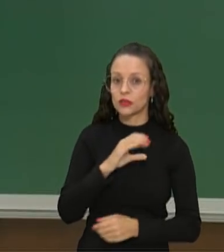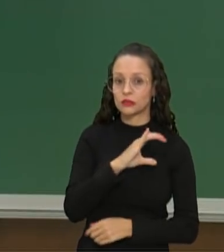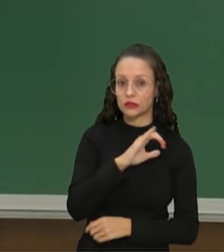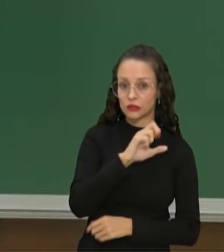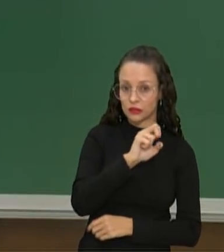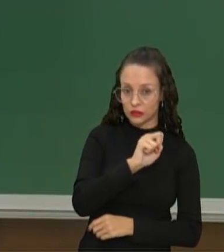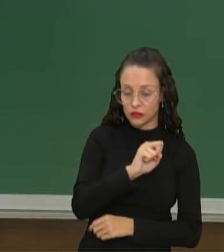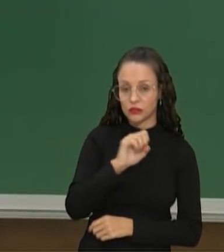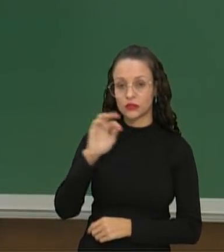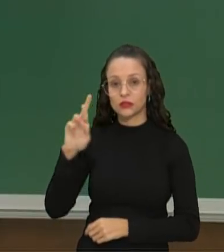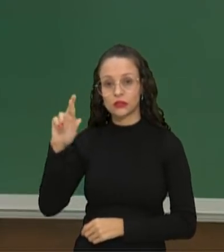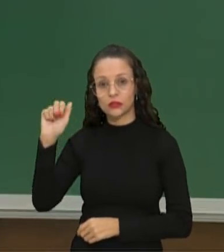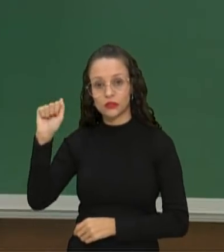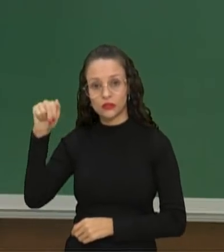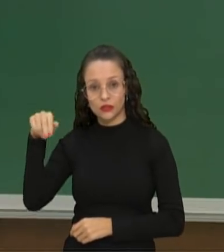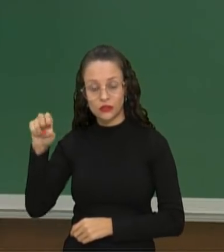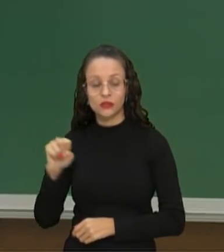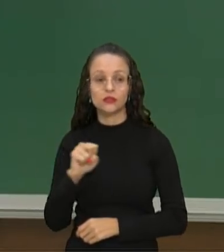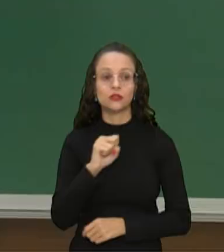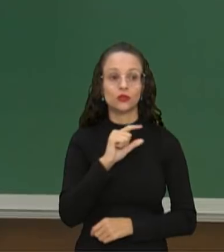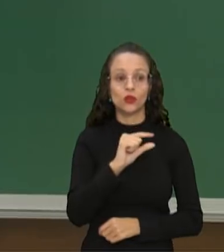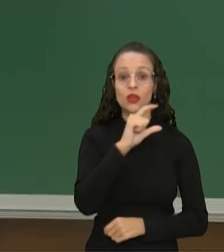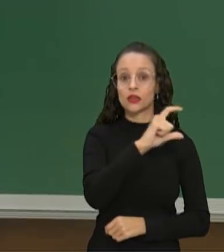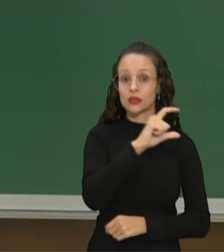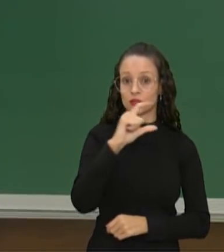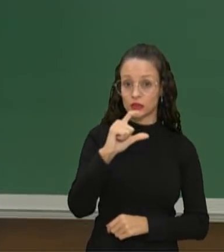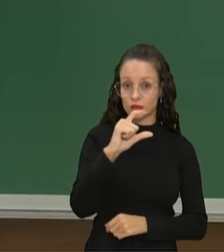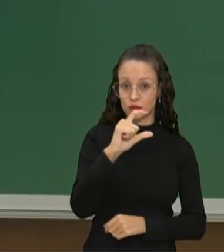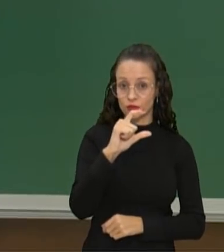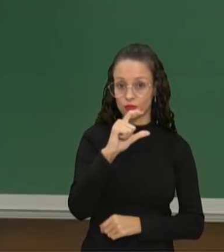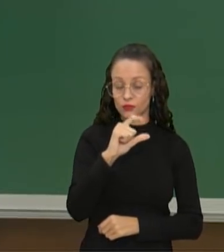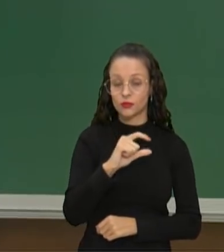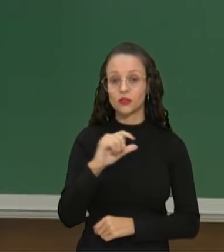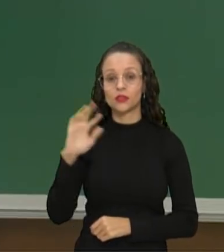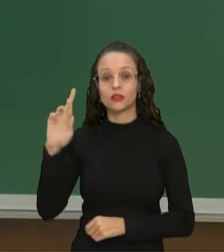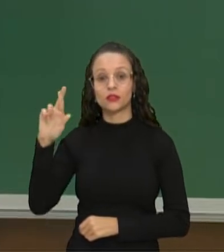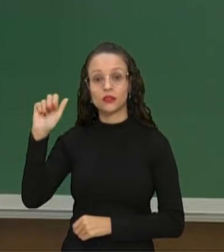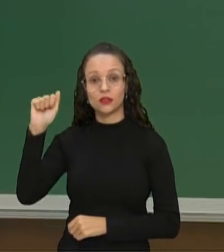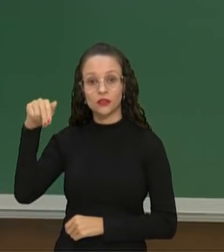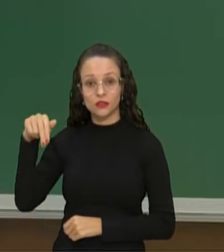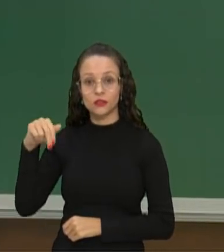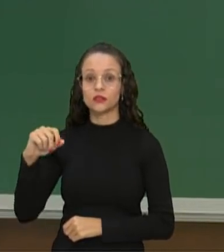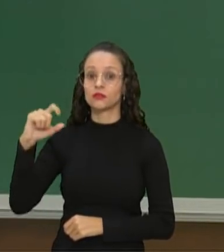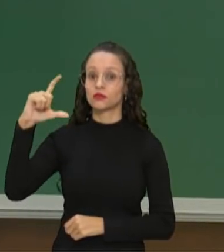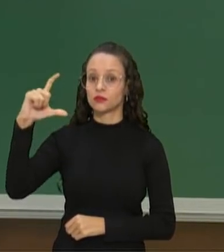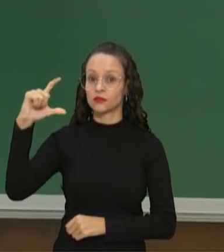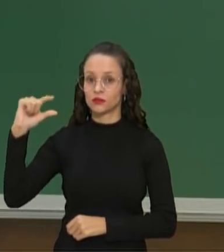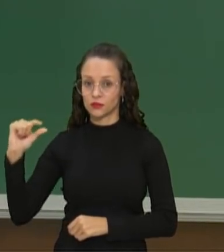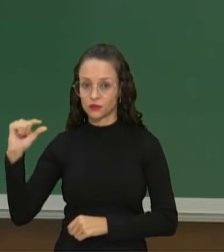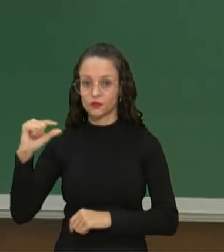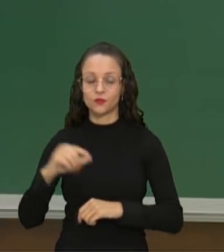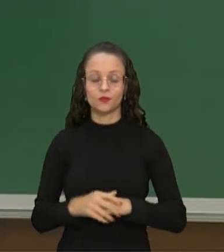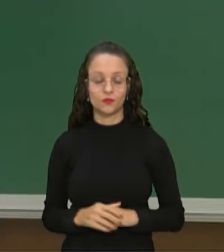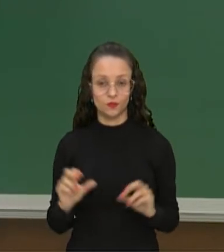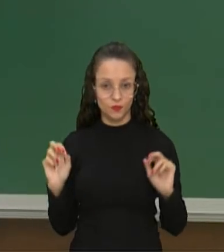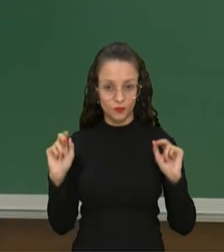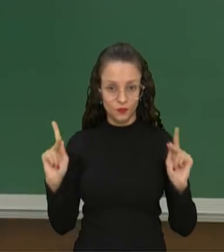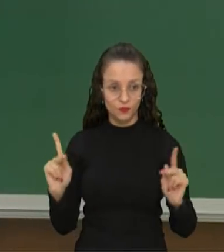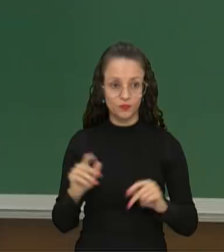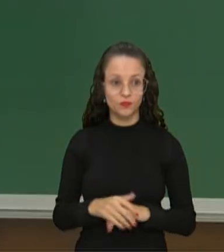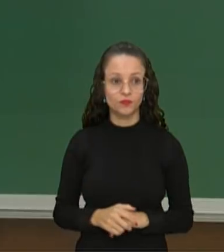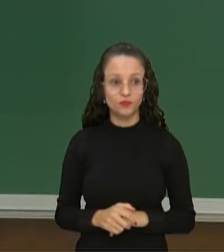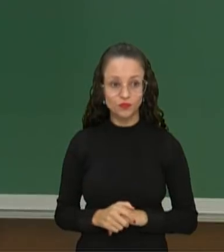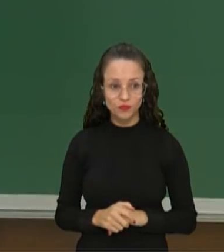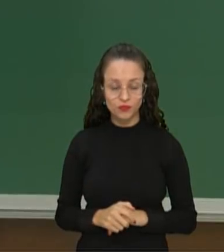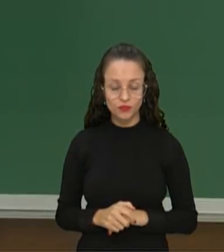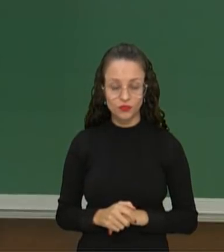tá? Então, lembrem, cis, dominante com dominante. O trans, um dominante e um recessivo, ok? E a